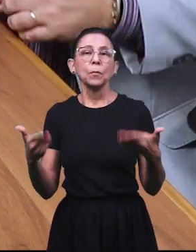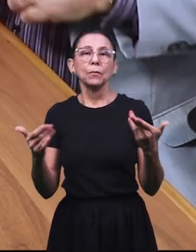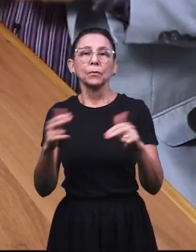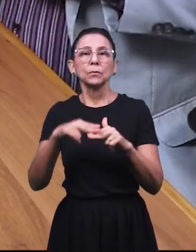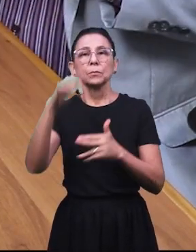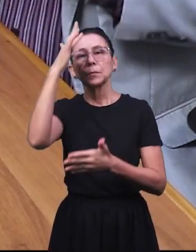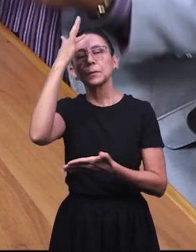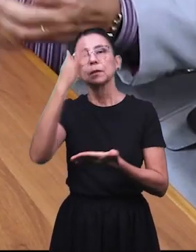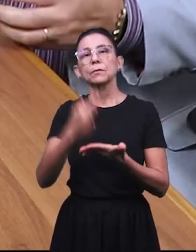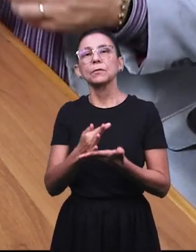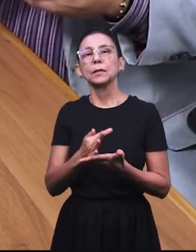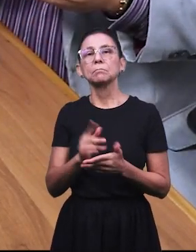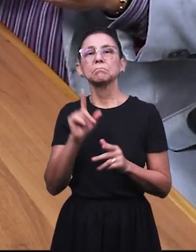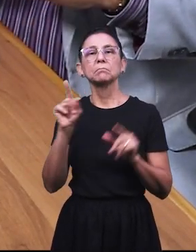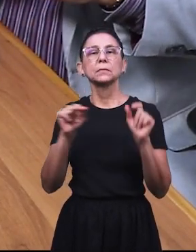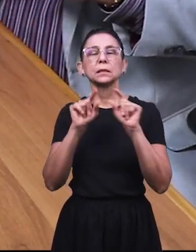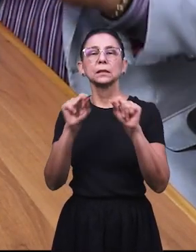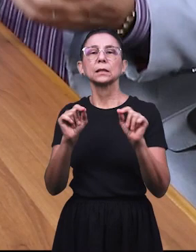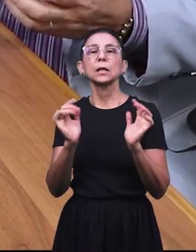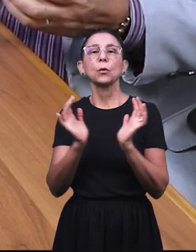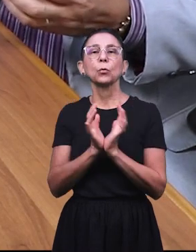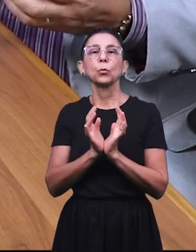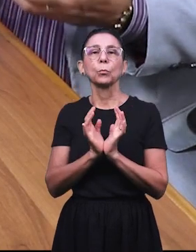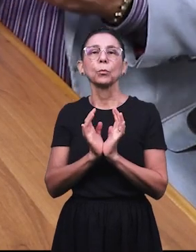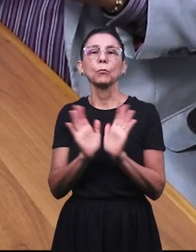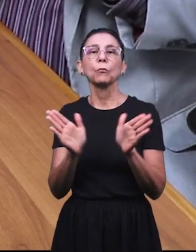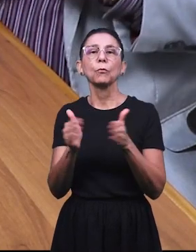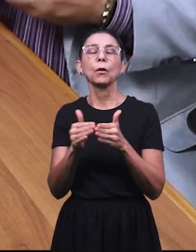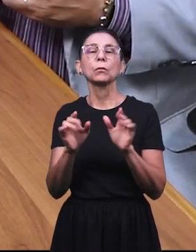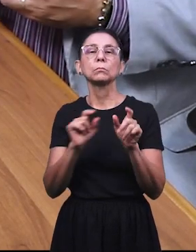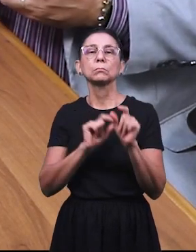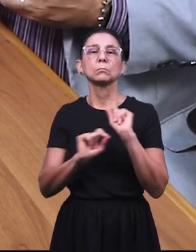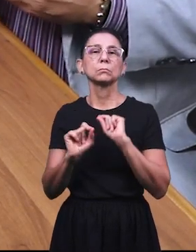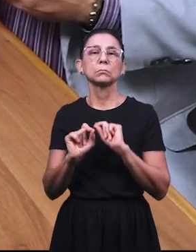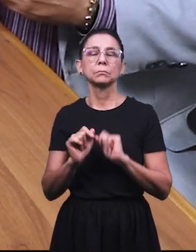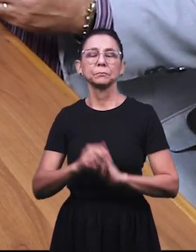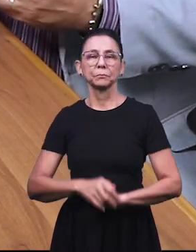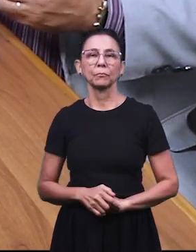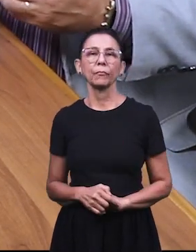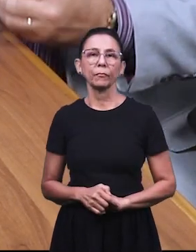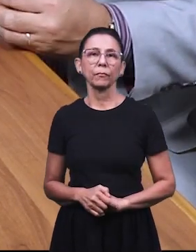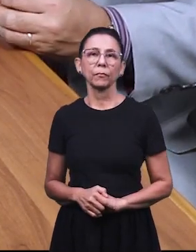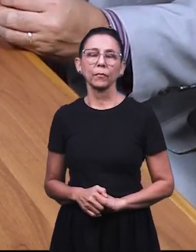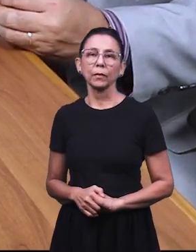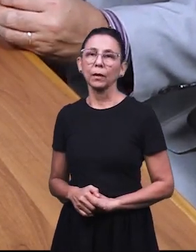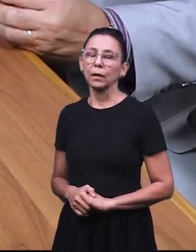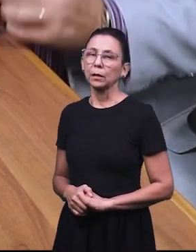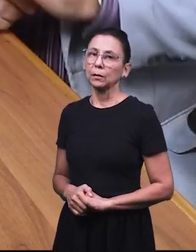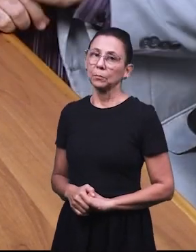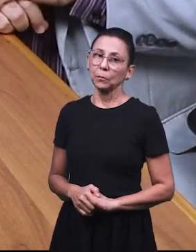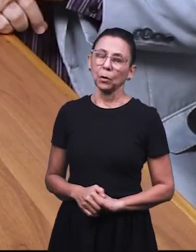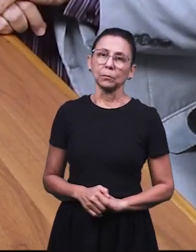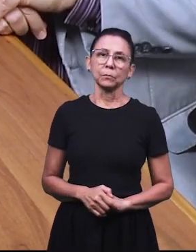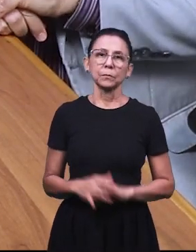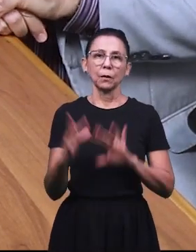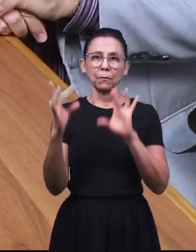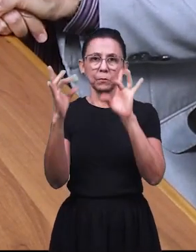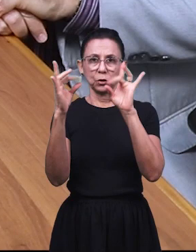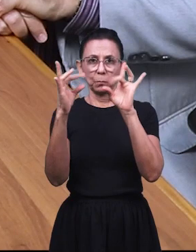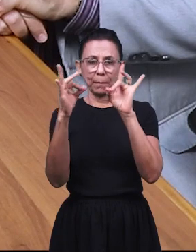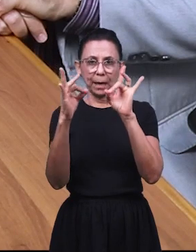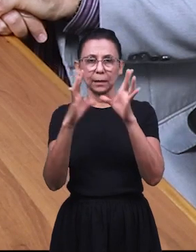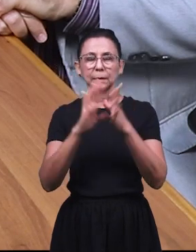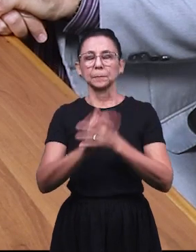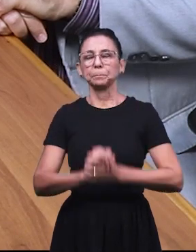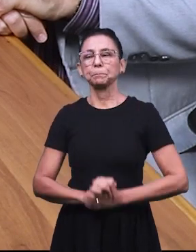ela é direcionada para o público infantil, né? Enfim. O Movidos, quem é o público-alvo desse Movidos? Bom,